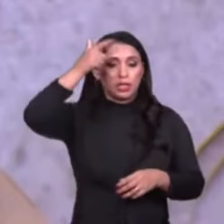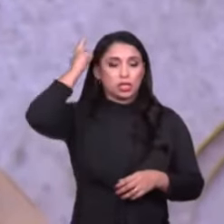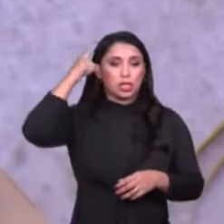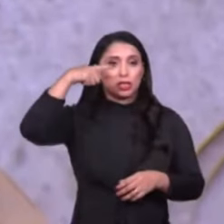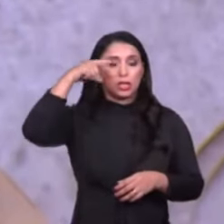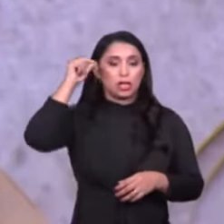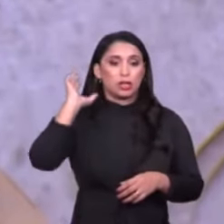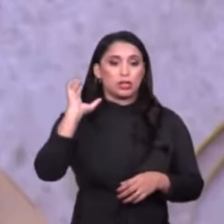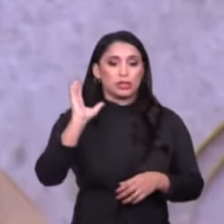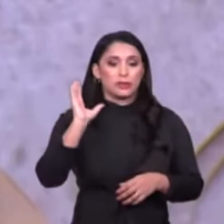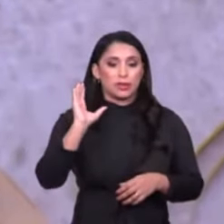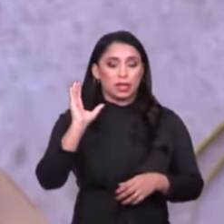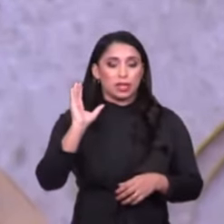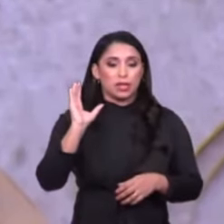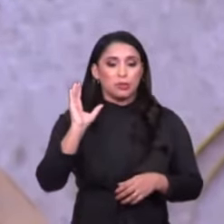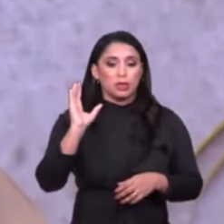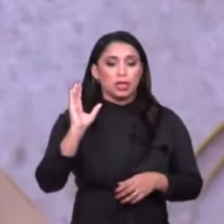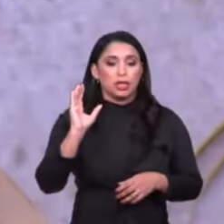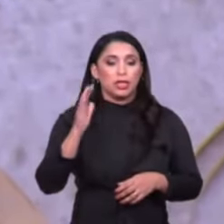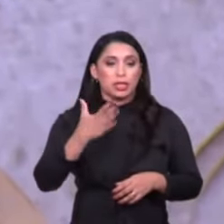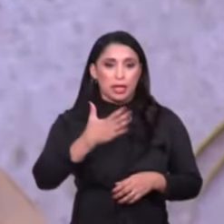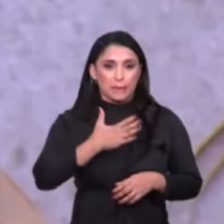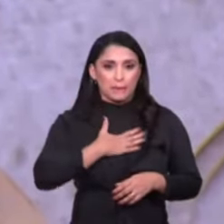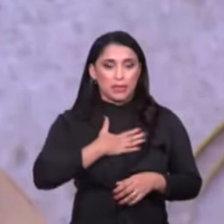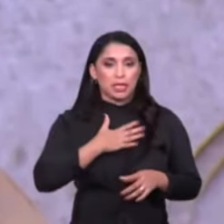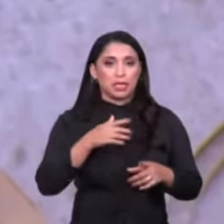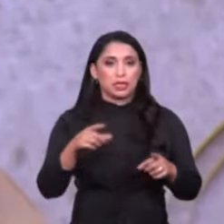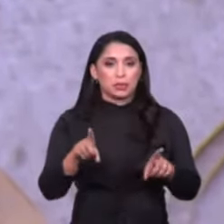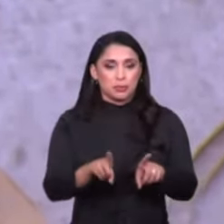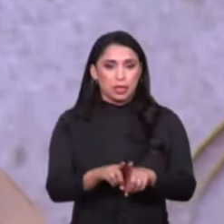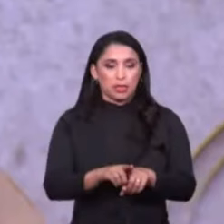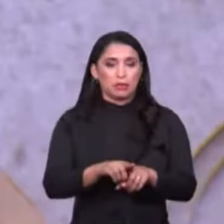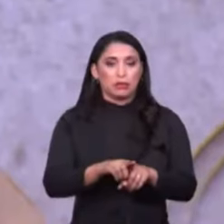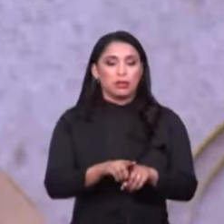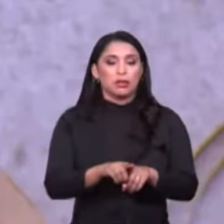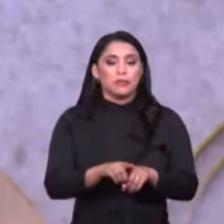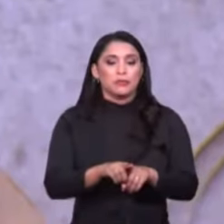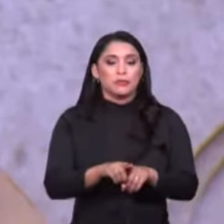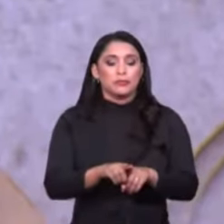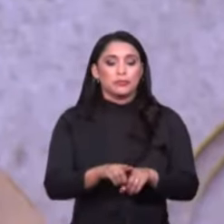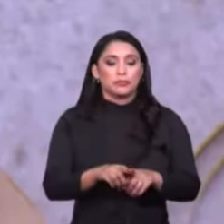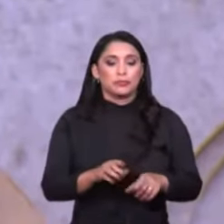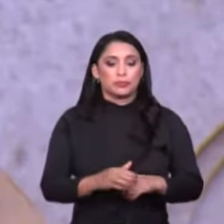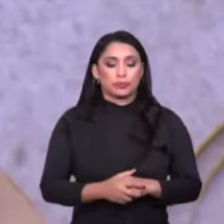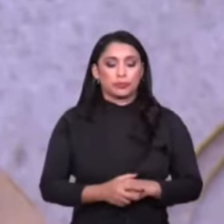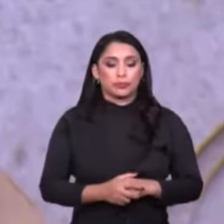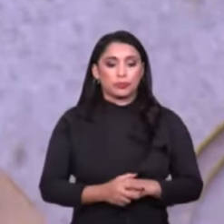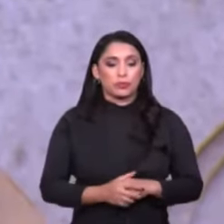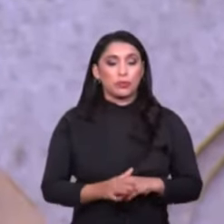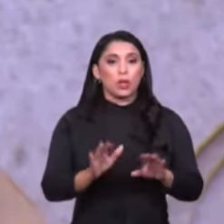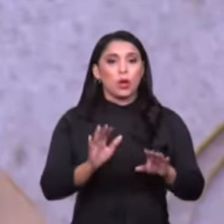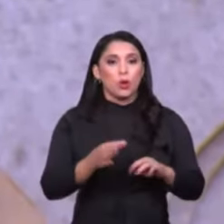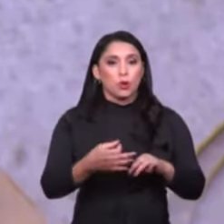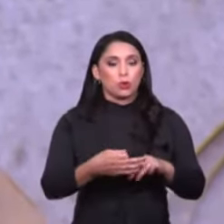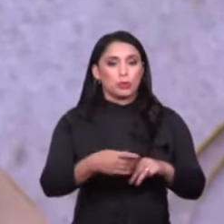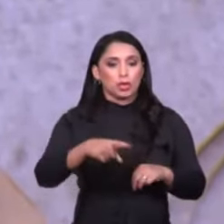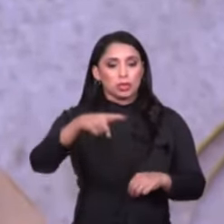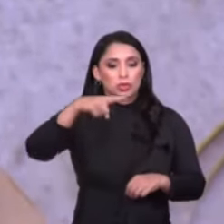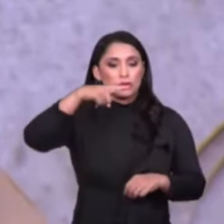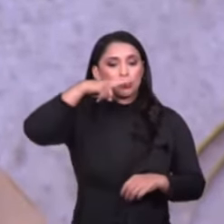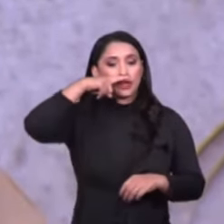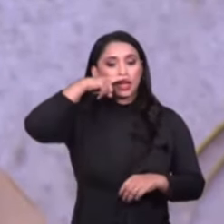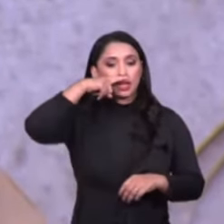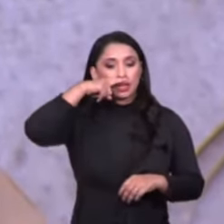Rosa Weber, e agora a minha adesão. O ministro Luiz Edson Fachin